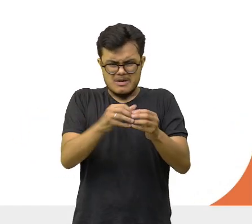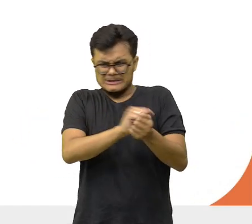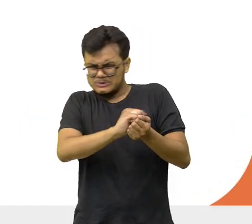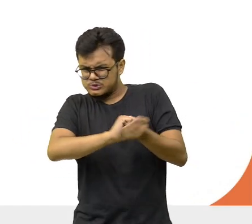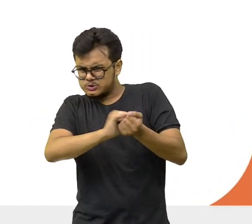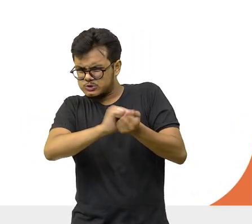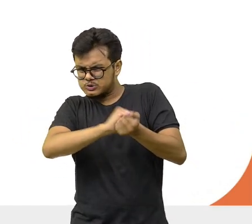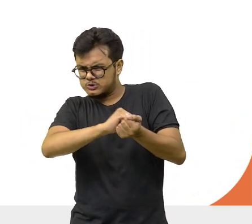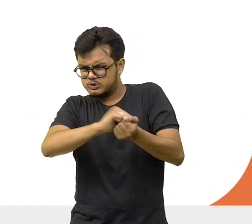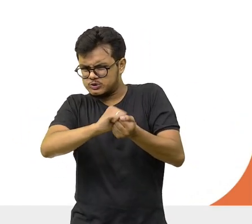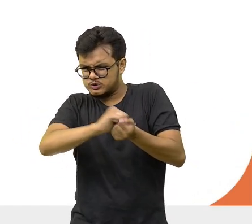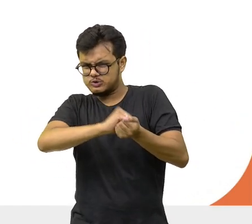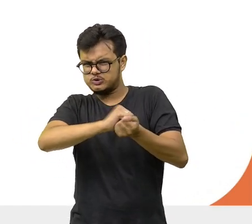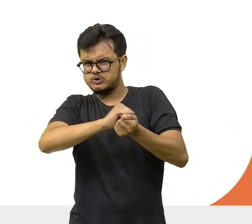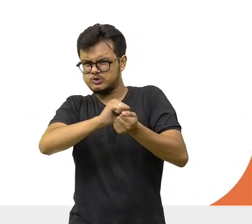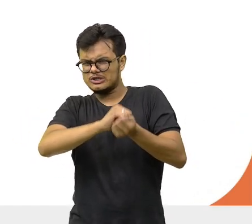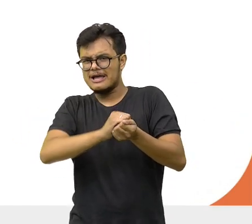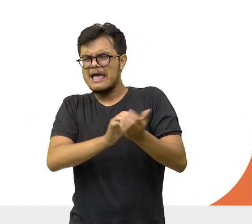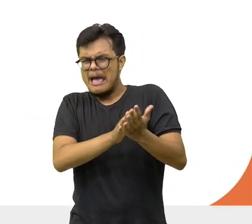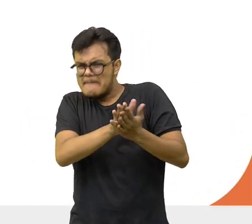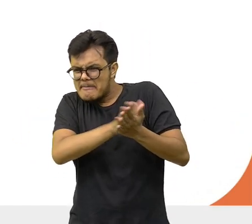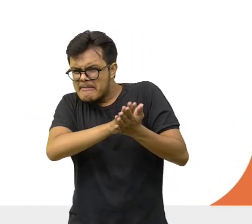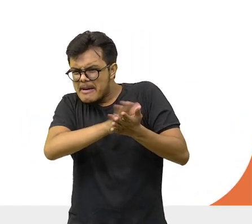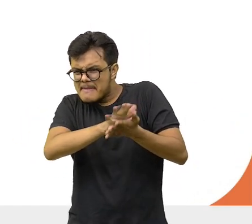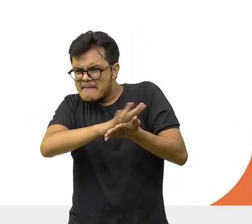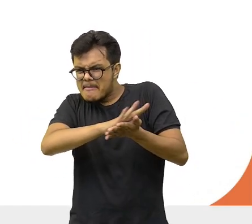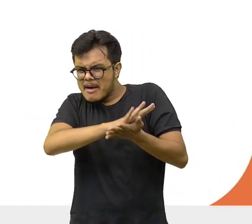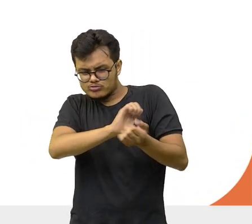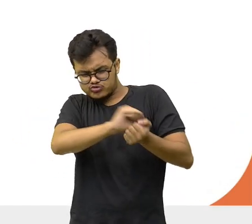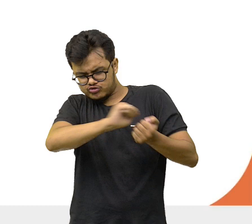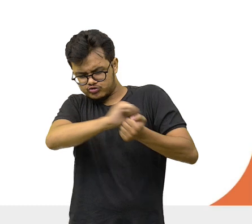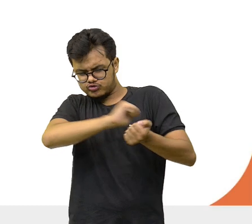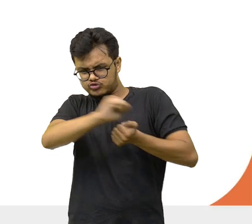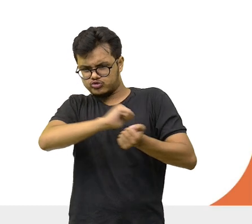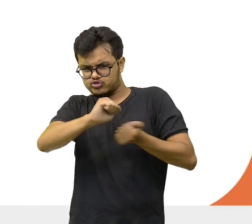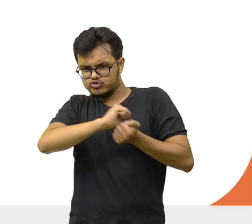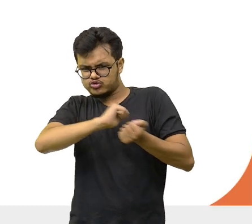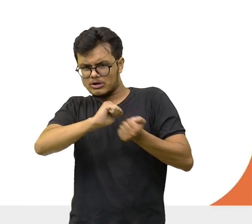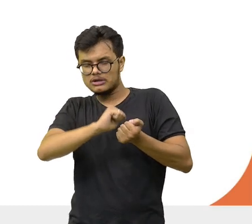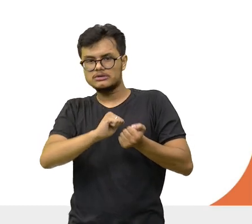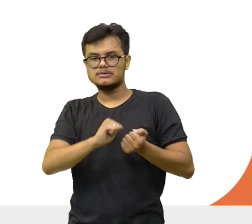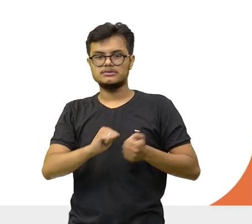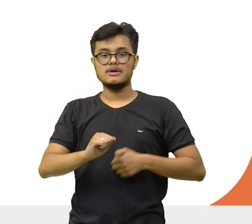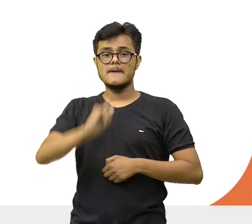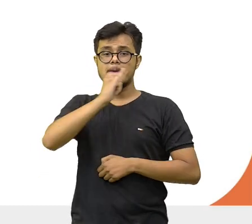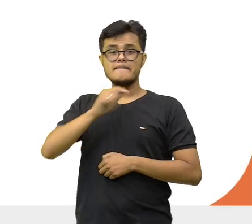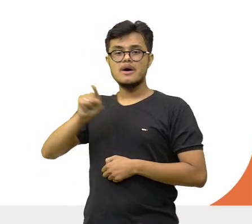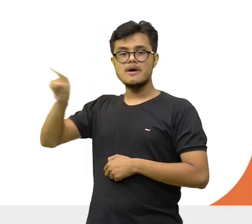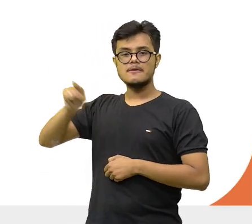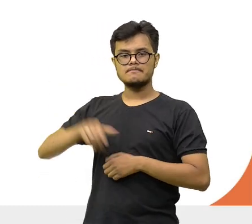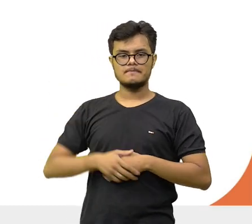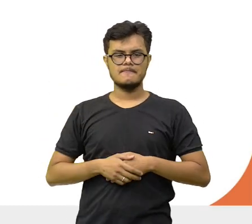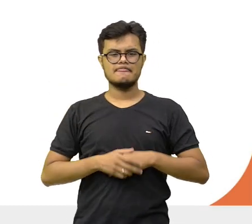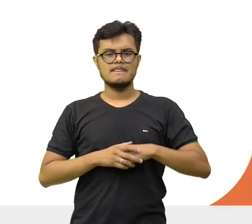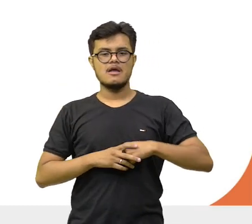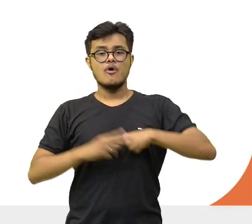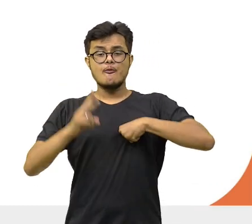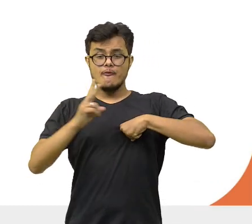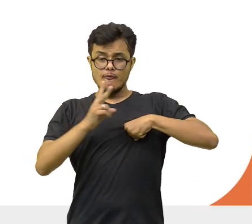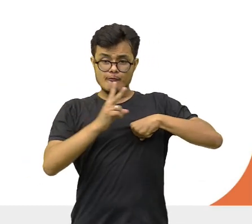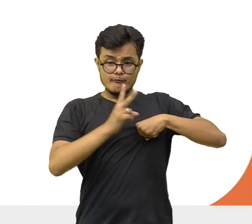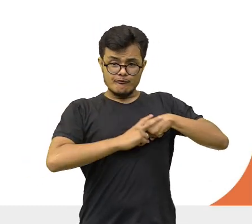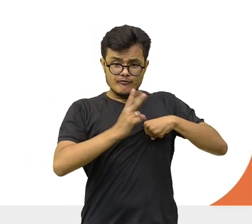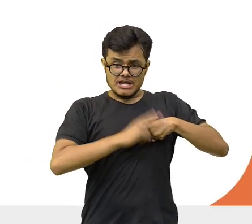outro, literalmente. Então a gente tem que pegar corpos diferentes, no caso aqui a representação de um vidro e de